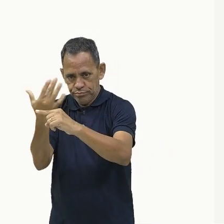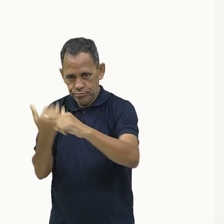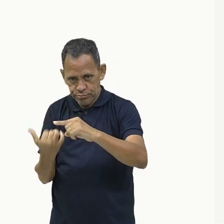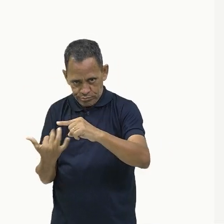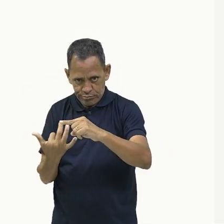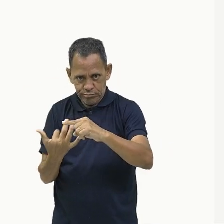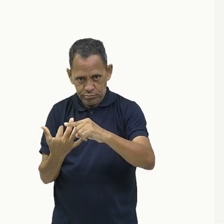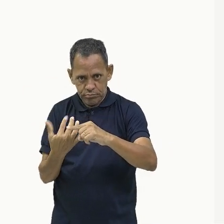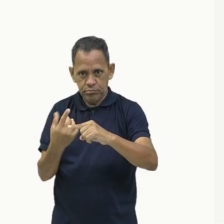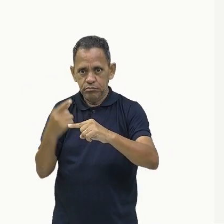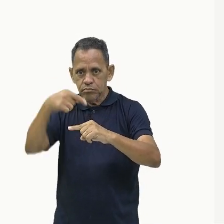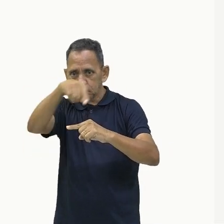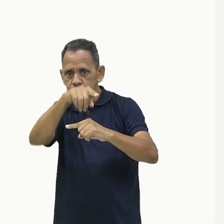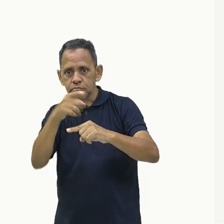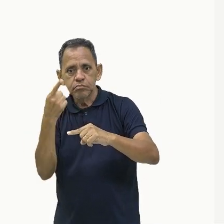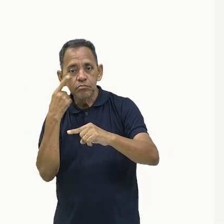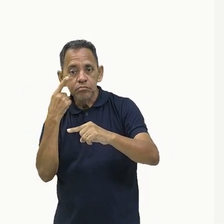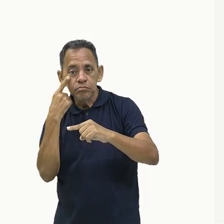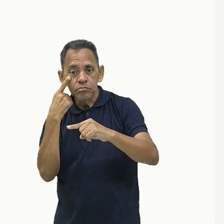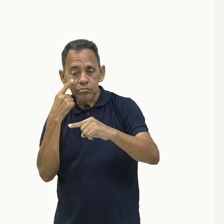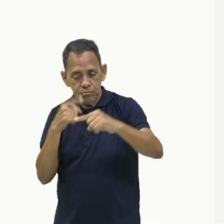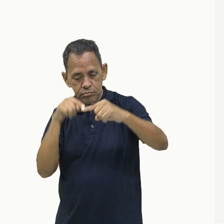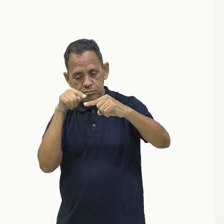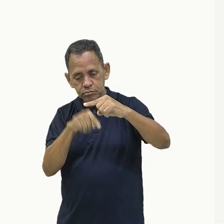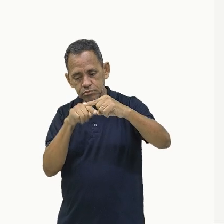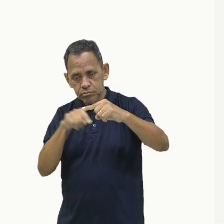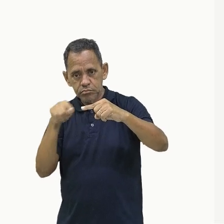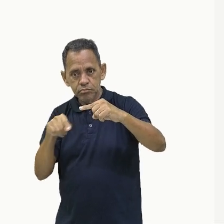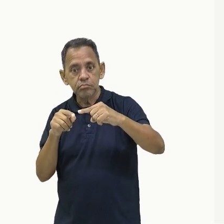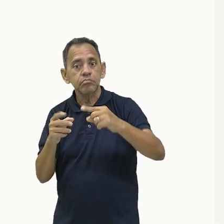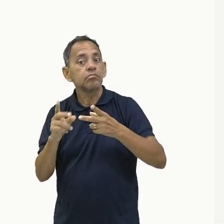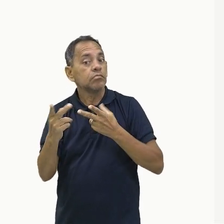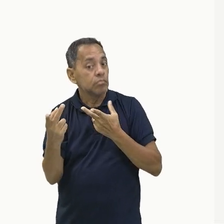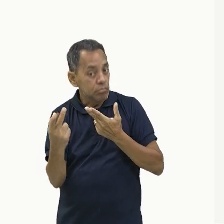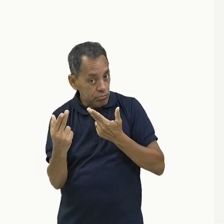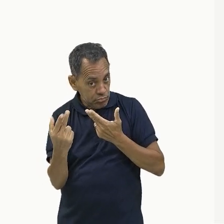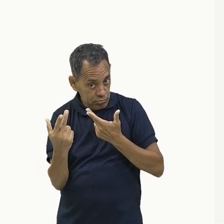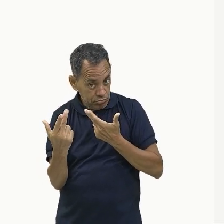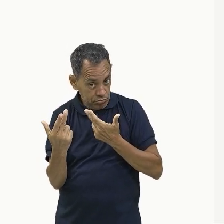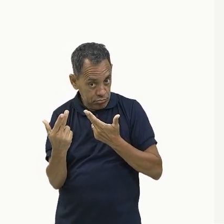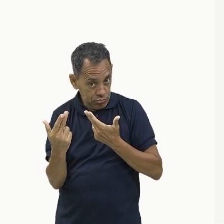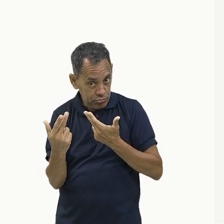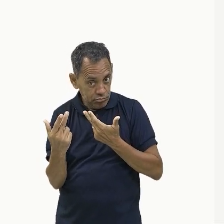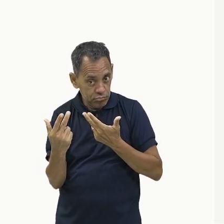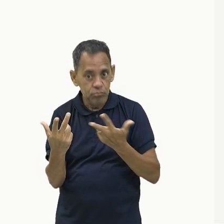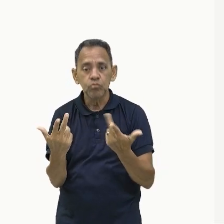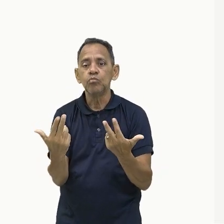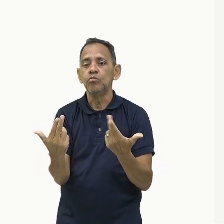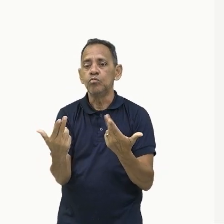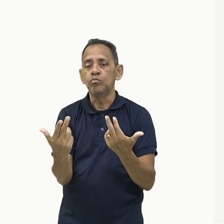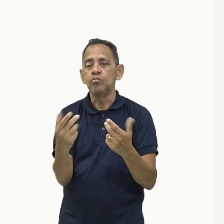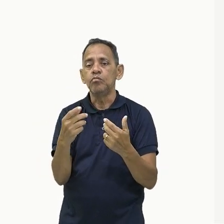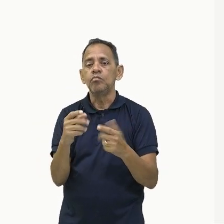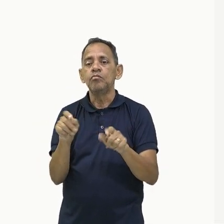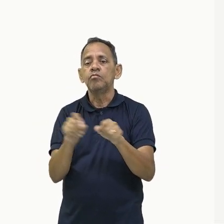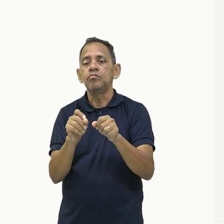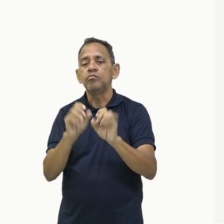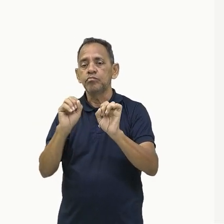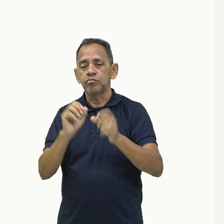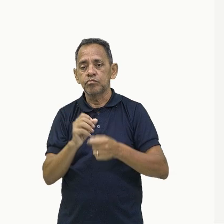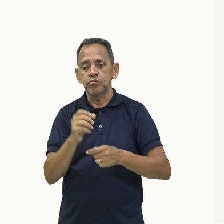observarem que os denominadores são iguais, o que vocês vão fazer? Vocês vão